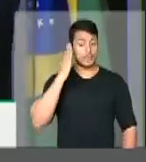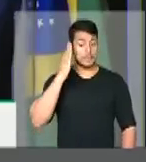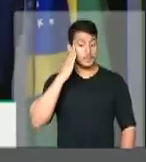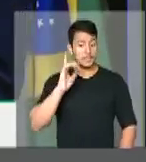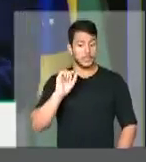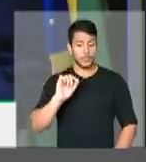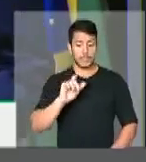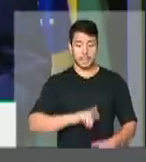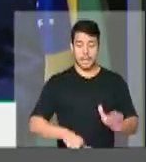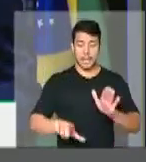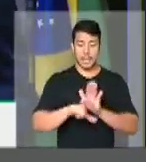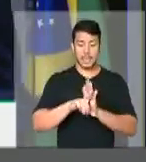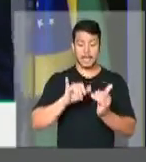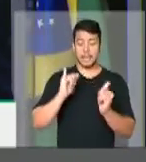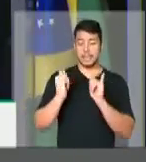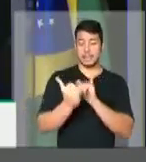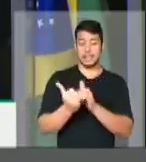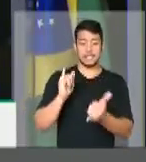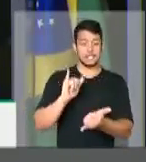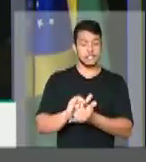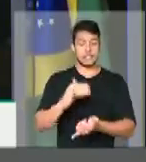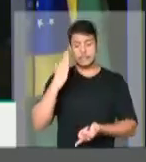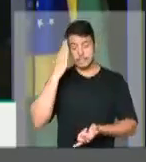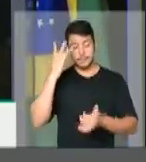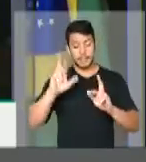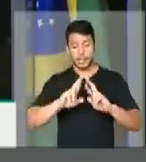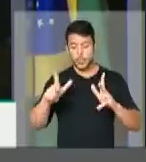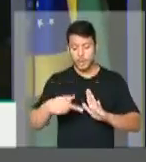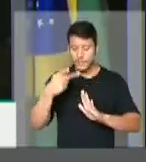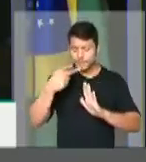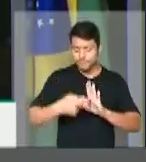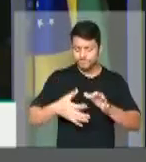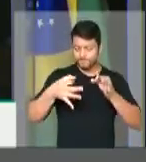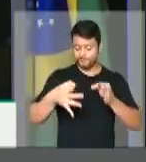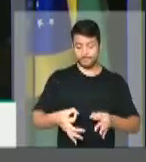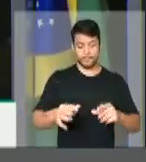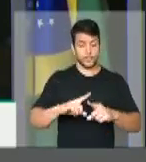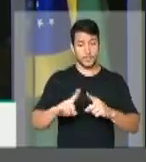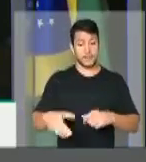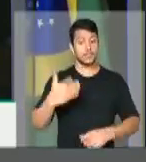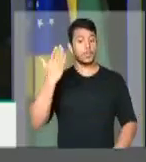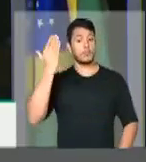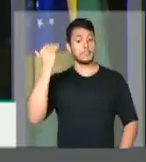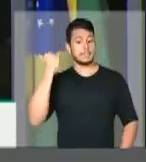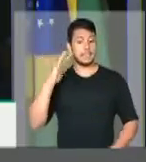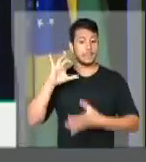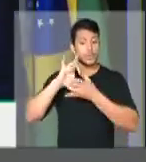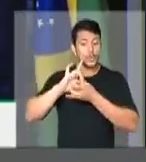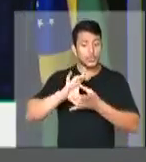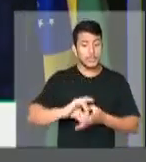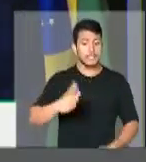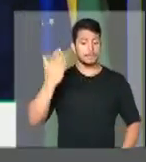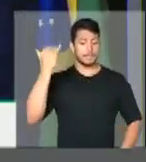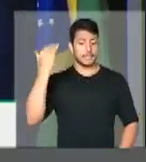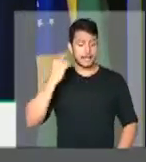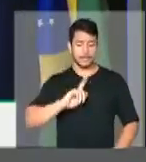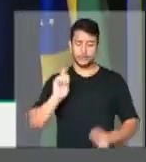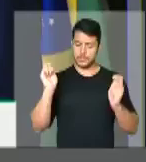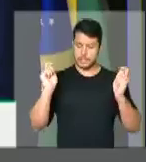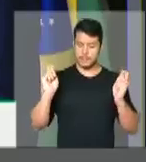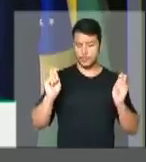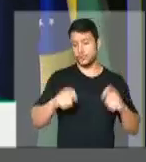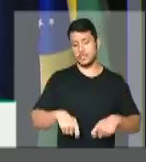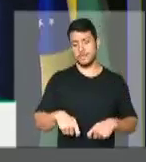elaborando, não seria do projeto ideal, mas era o projeto possível no contexto da sociedade brasileira e que a